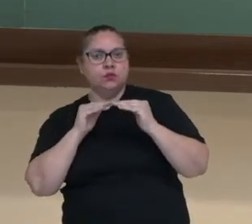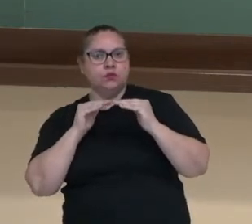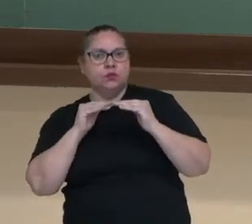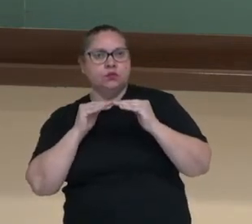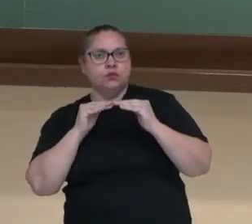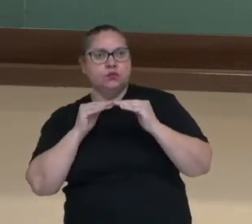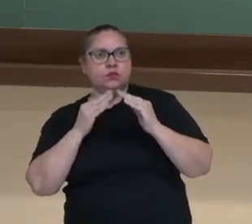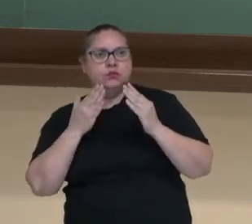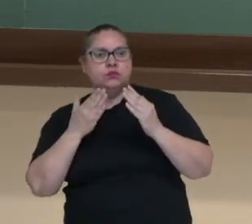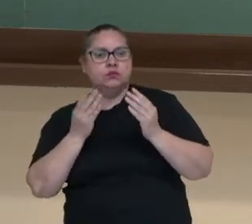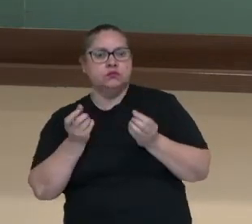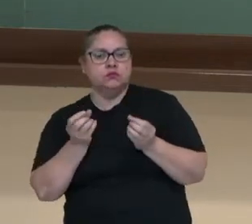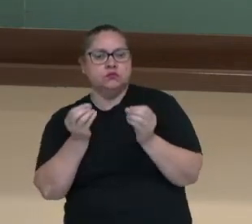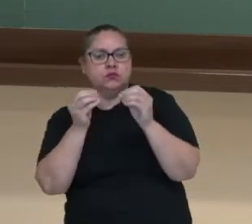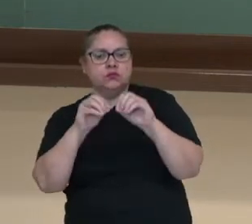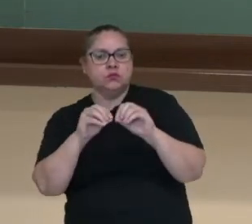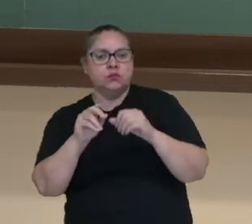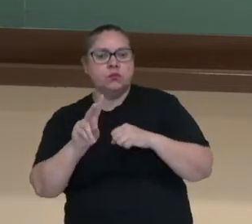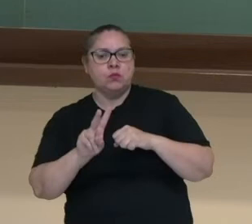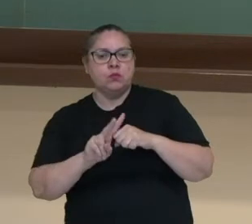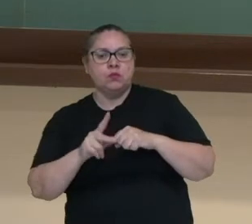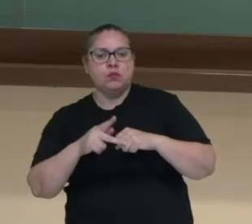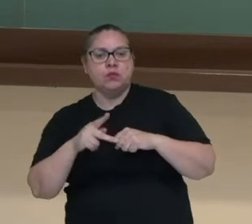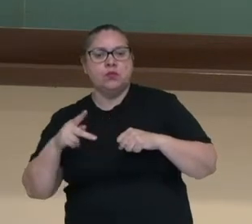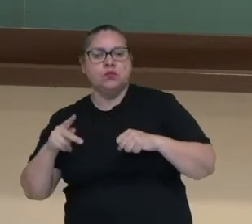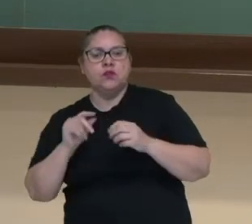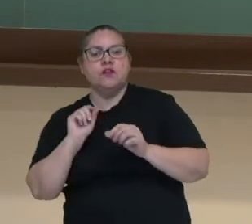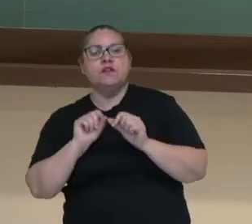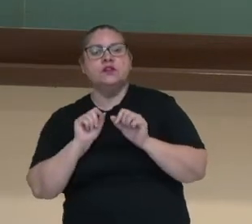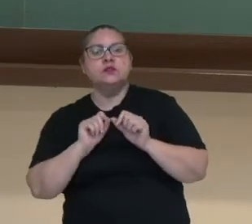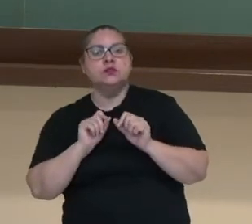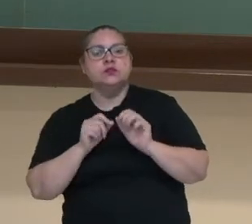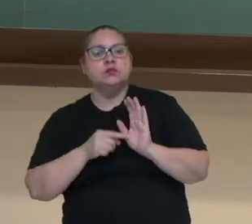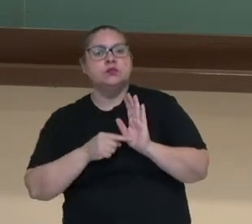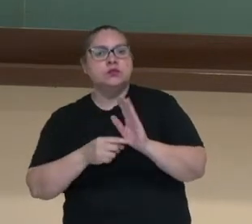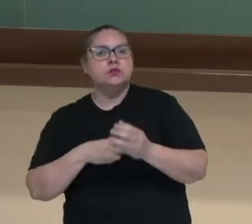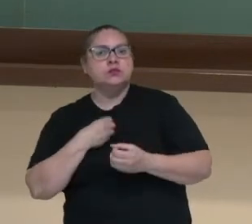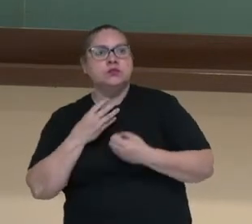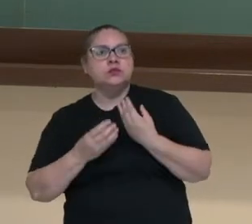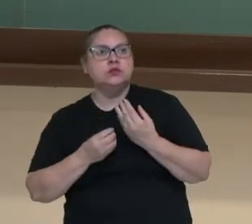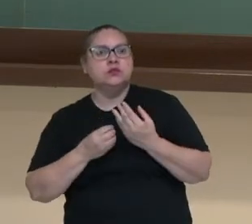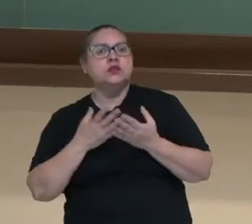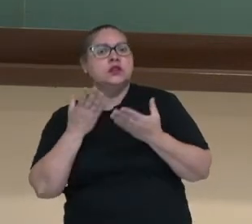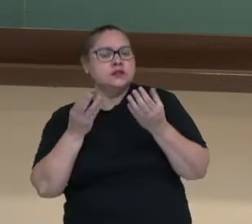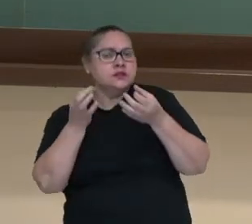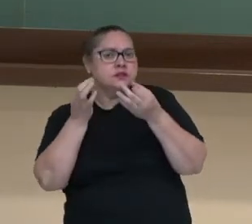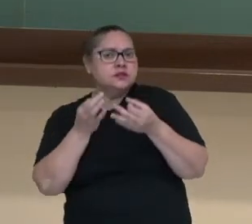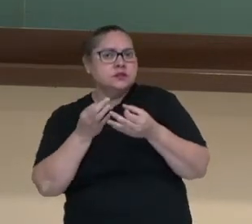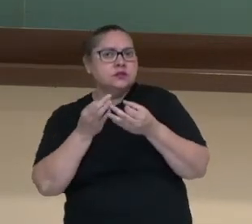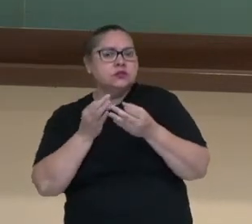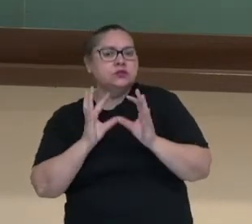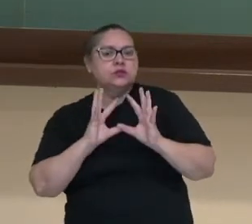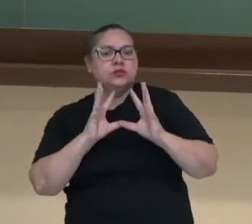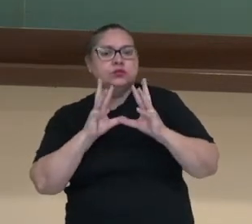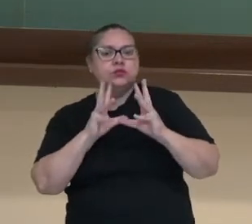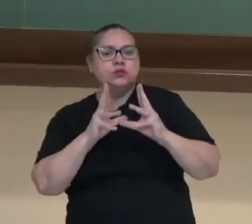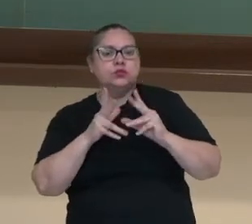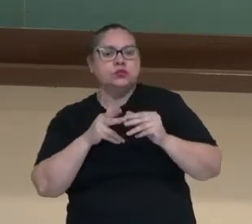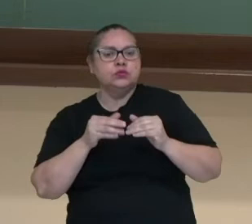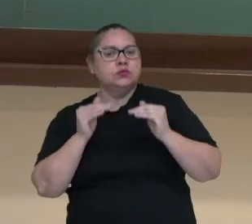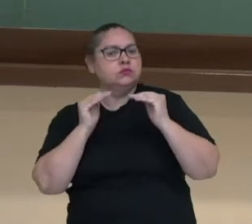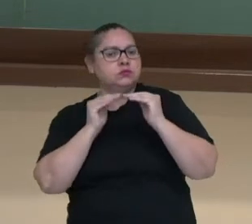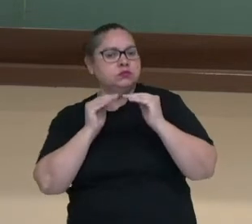com a colocação pronominal, faz com que o poema mostre que está, de fato, todo com a